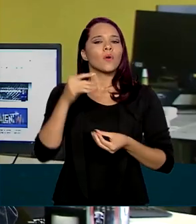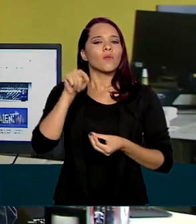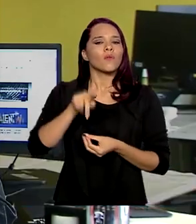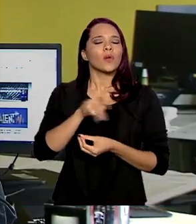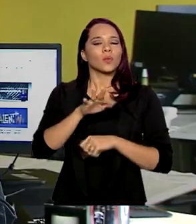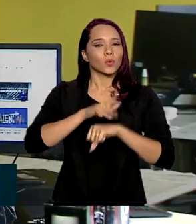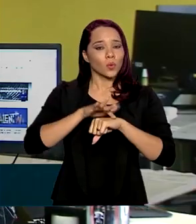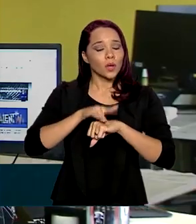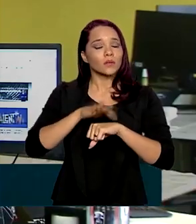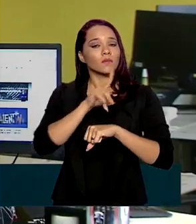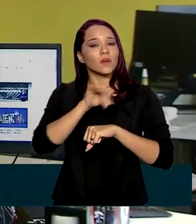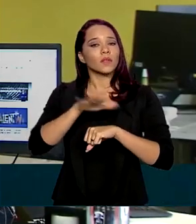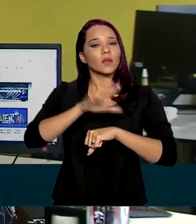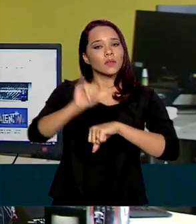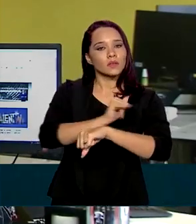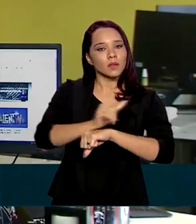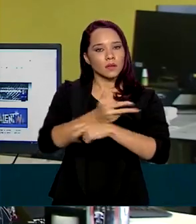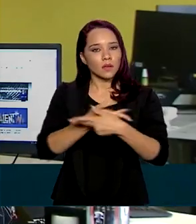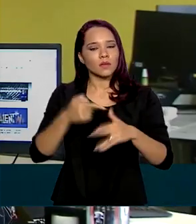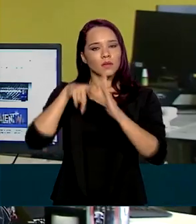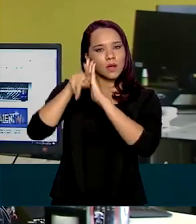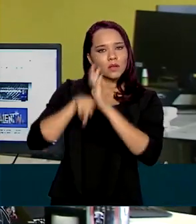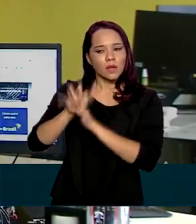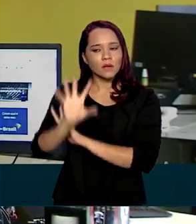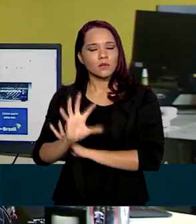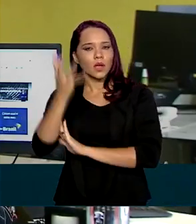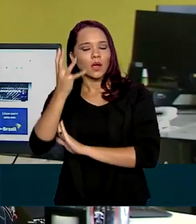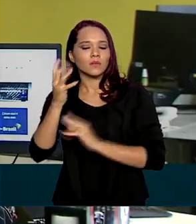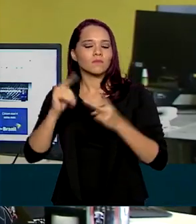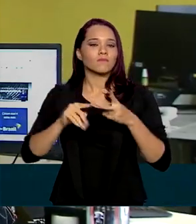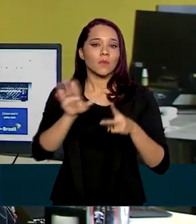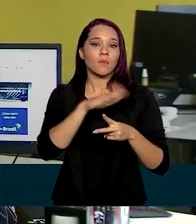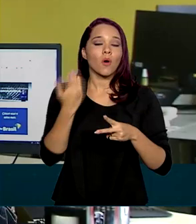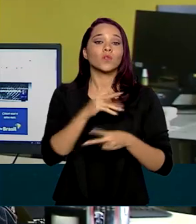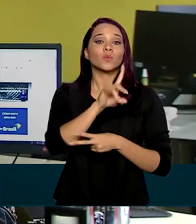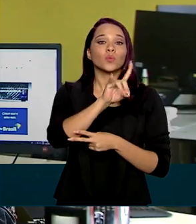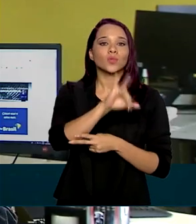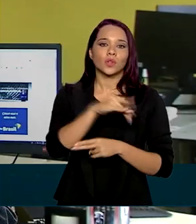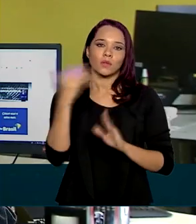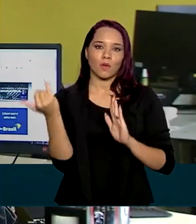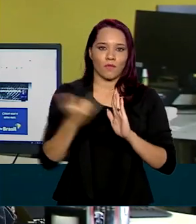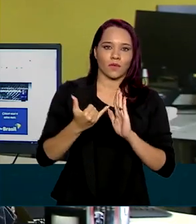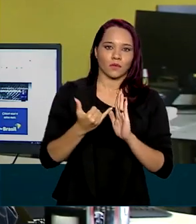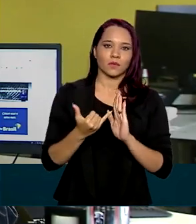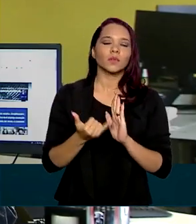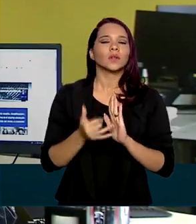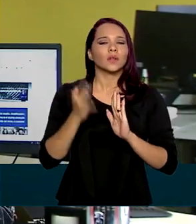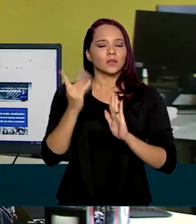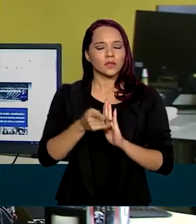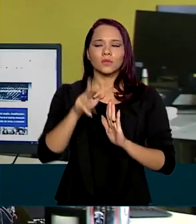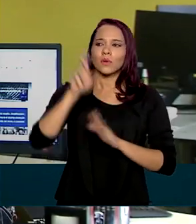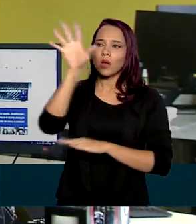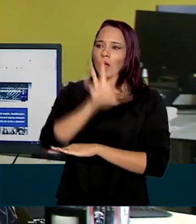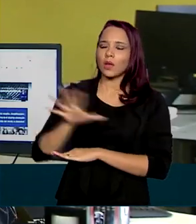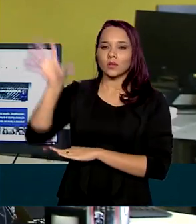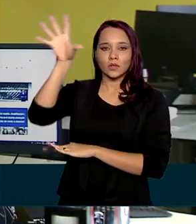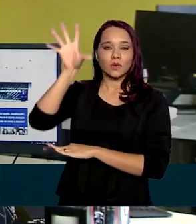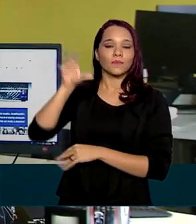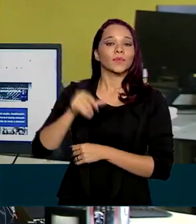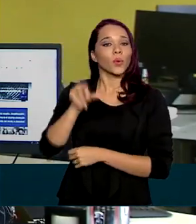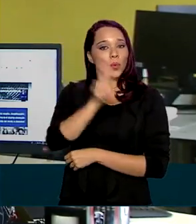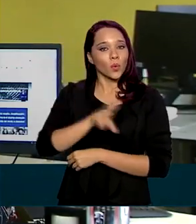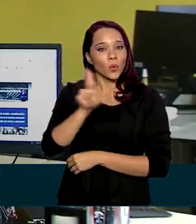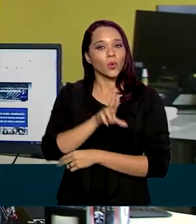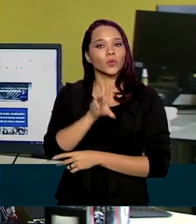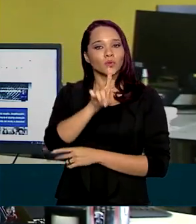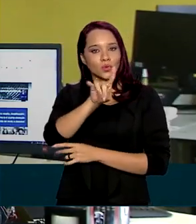vai ter uma abordagem com análise de casos e mortes por data de ocorrência, de forma regionalizada. Com o uso da